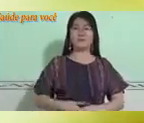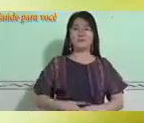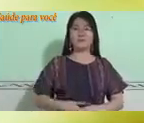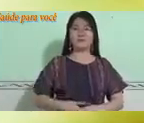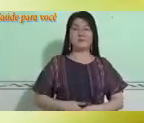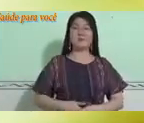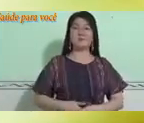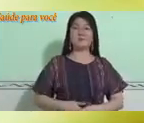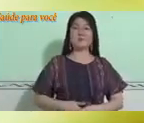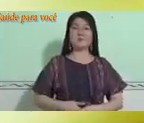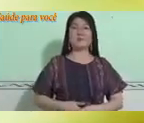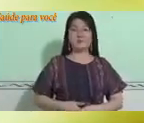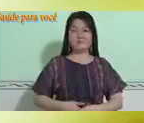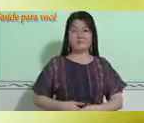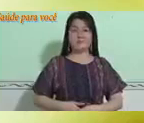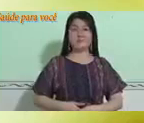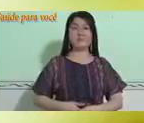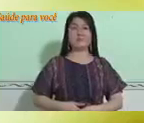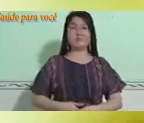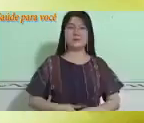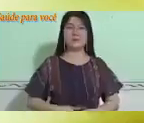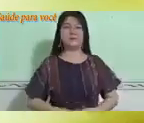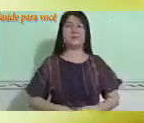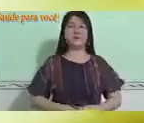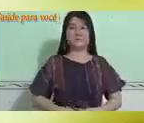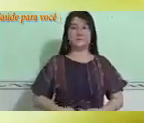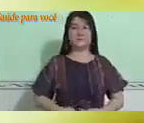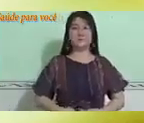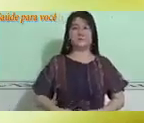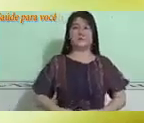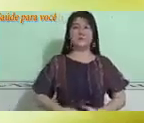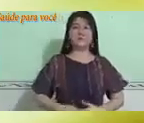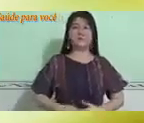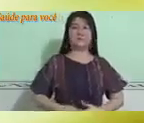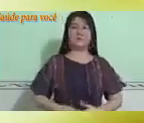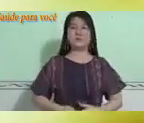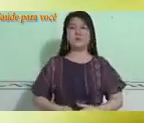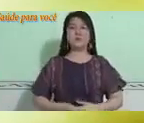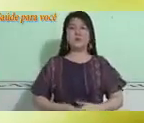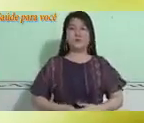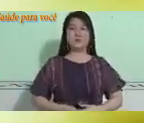por aproximadamente 5 minutos, vírgula, contados no relógio.